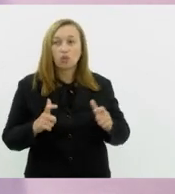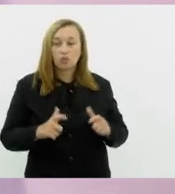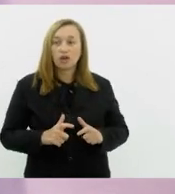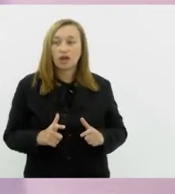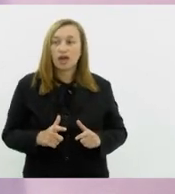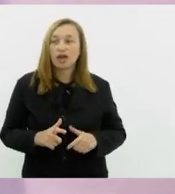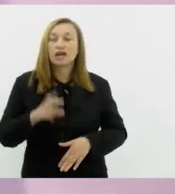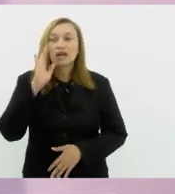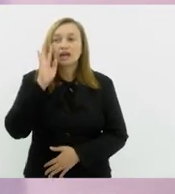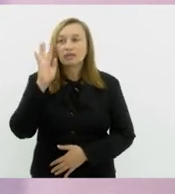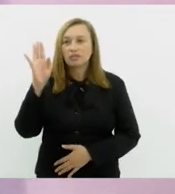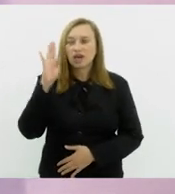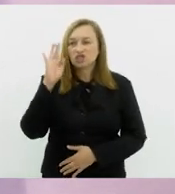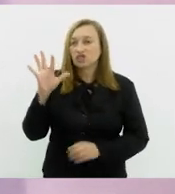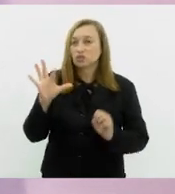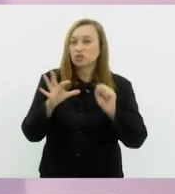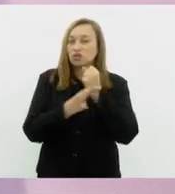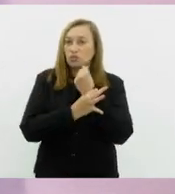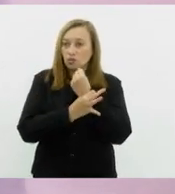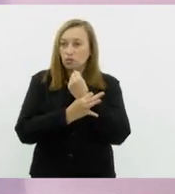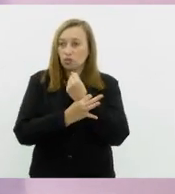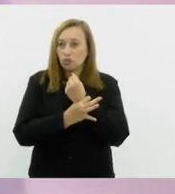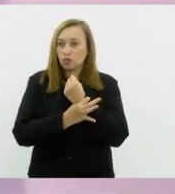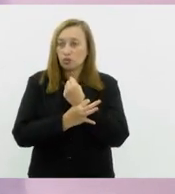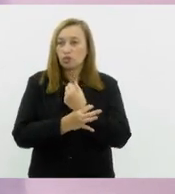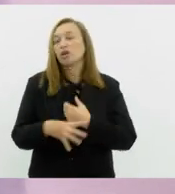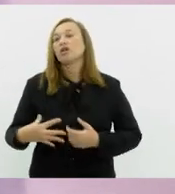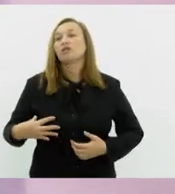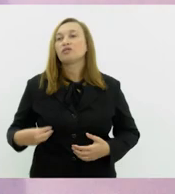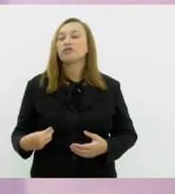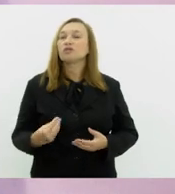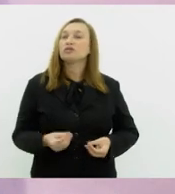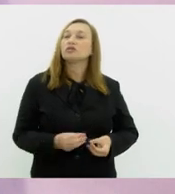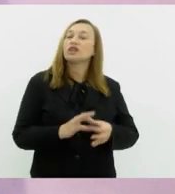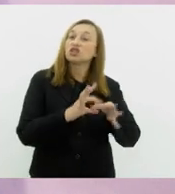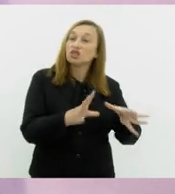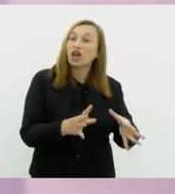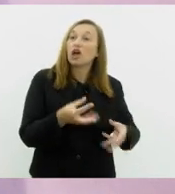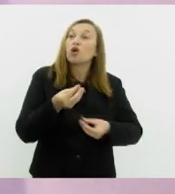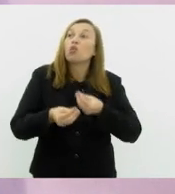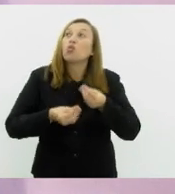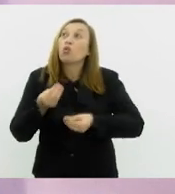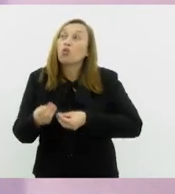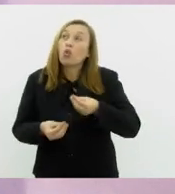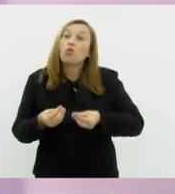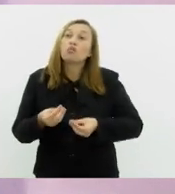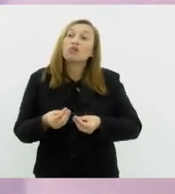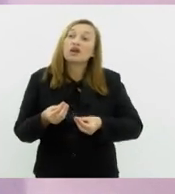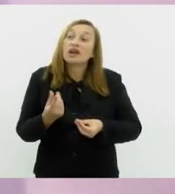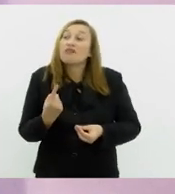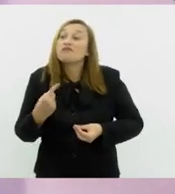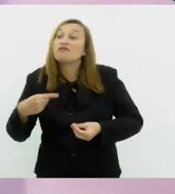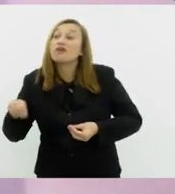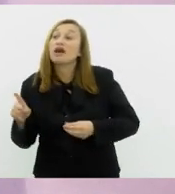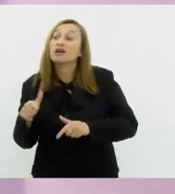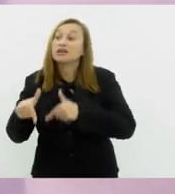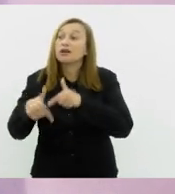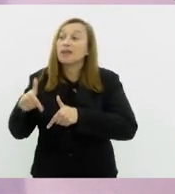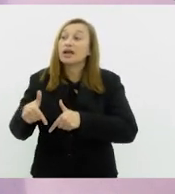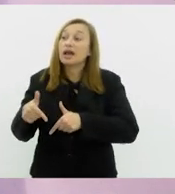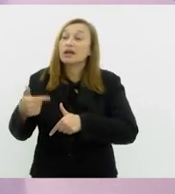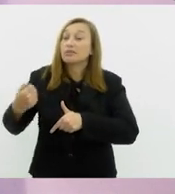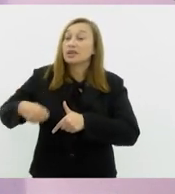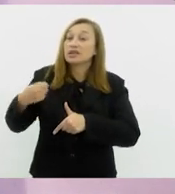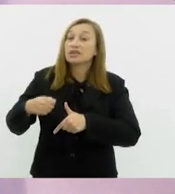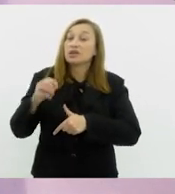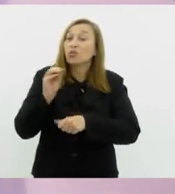gente imagina que é o lugar seguro para estar os seus filhos, como é que ela fica se ela tem que cuidar dessa criança que teve a